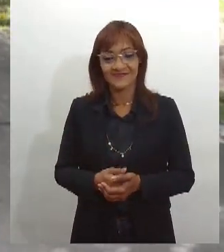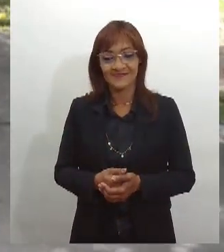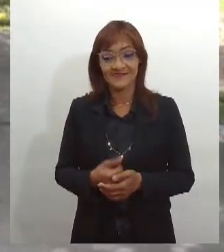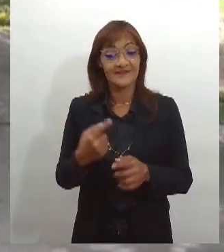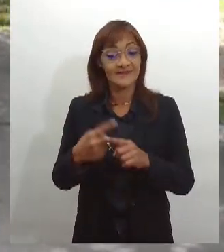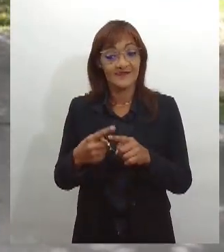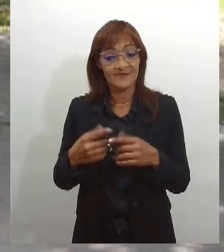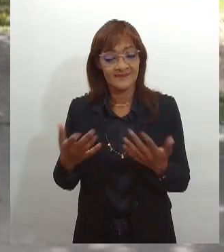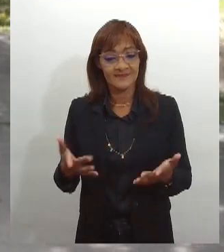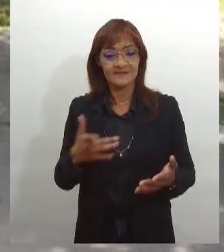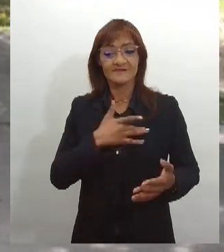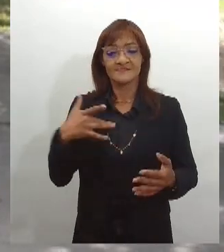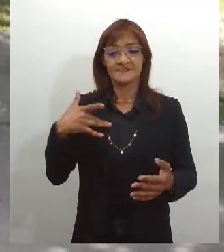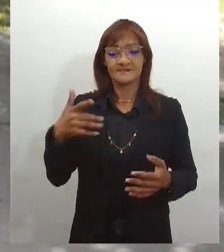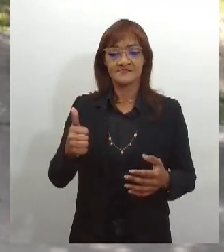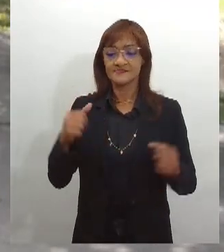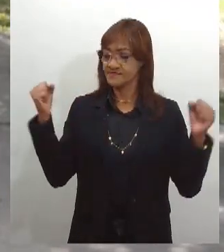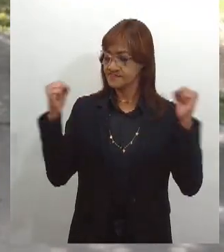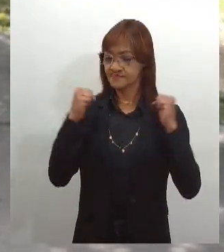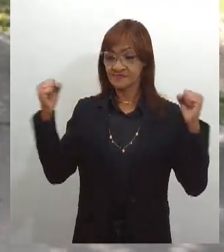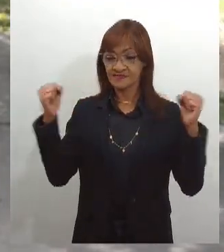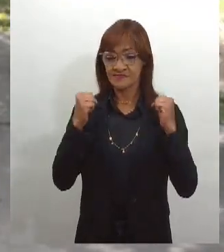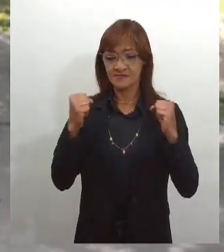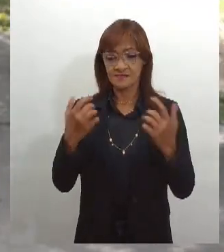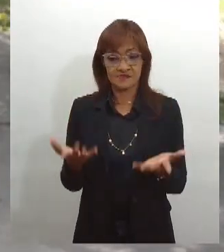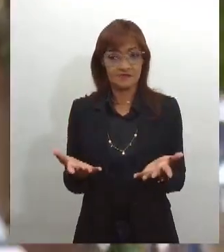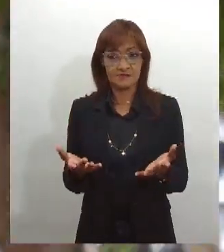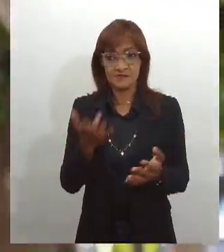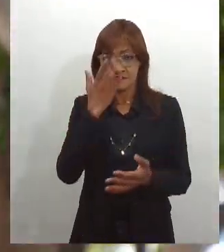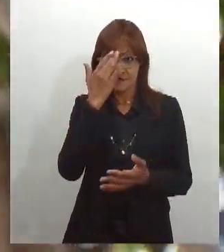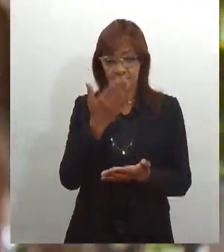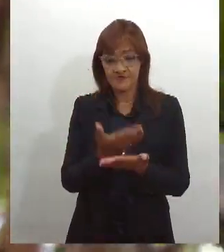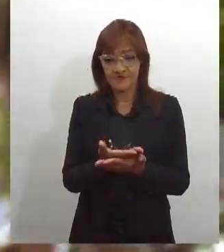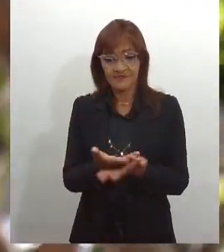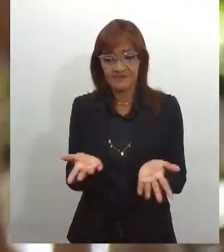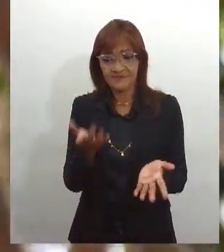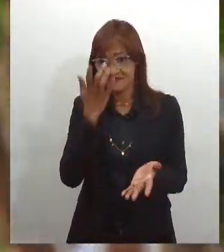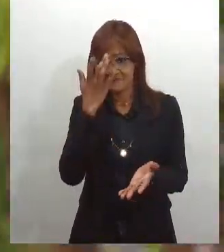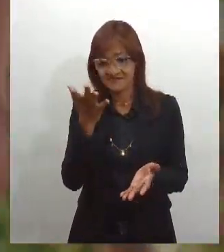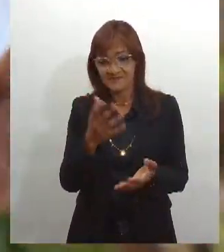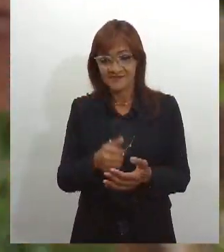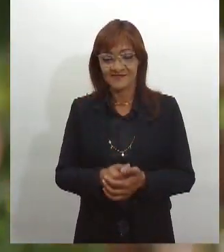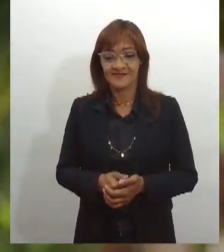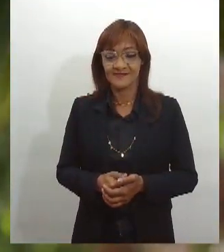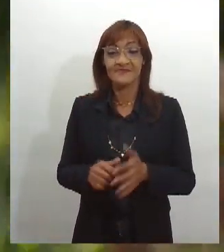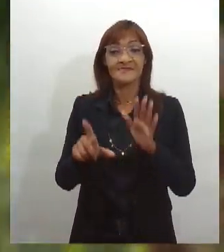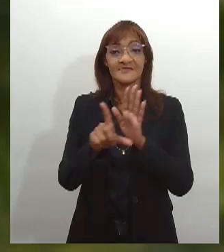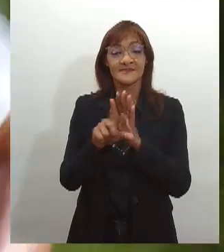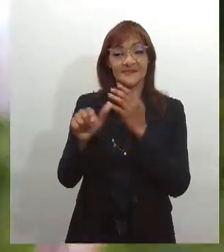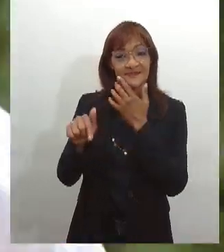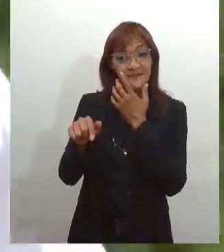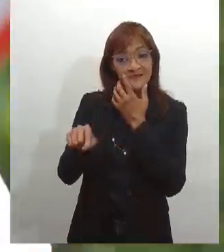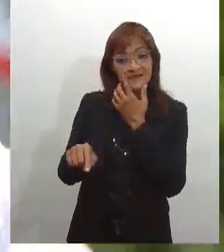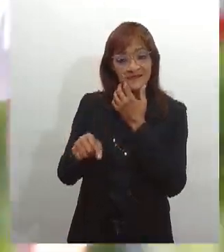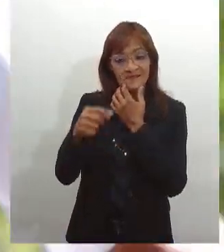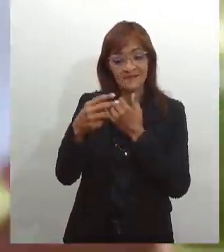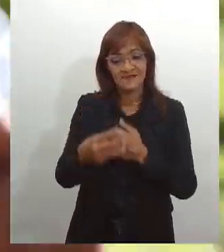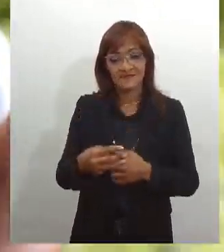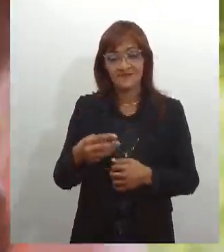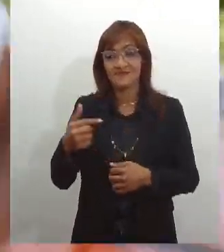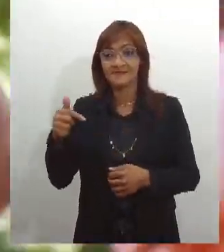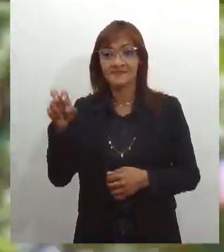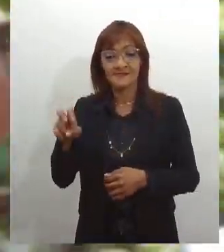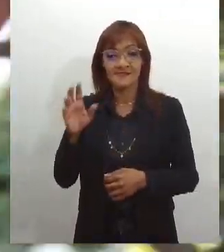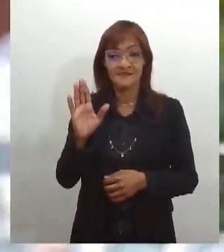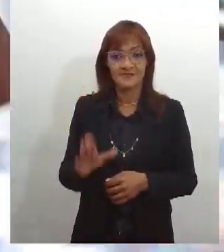e atividade física. Não existe segredo isso aí. Segredo é isso aí. A Lei Estadual 7.395 de 2012